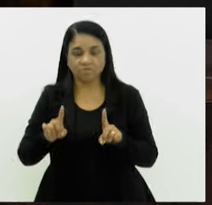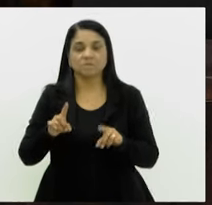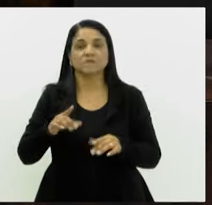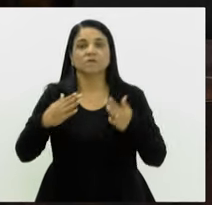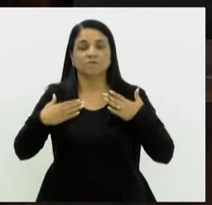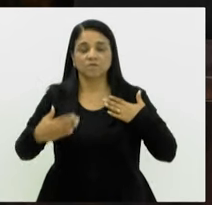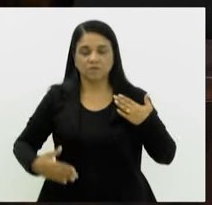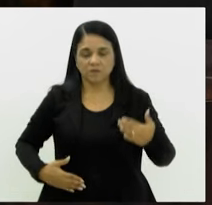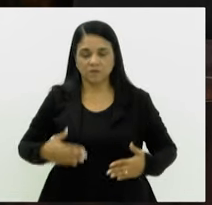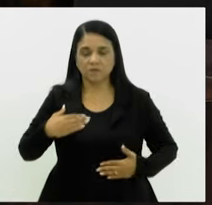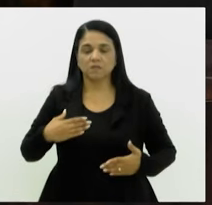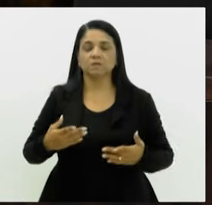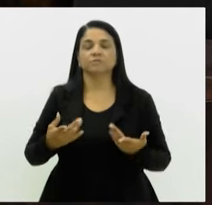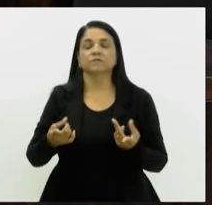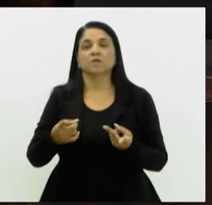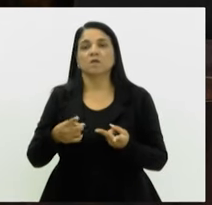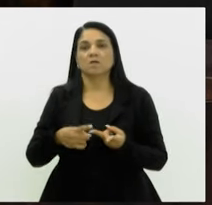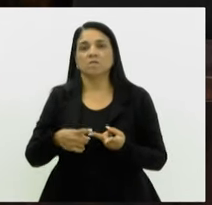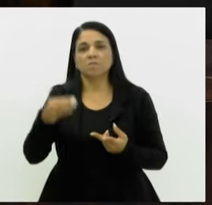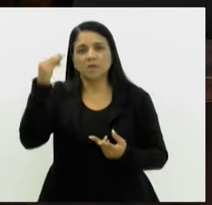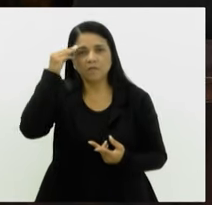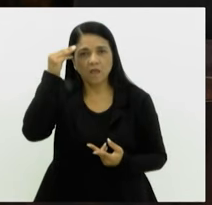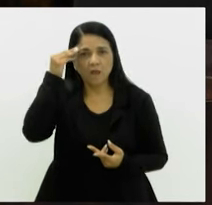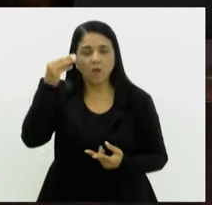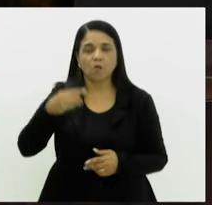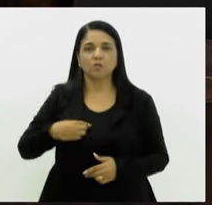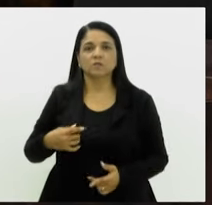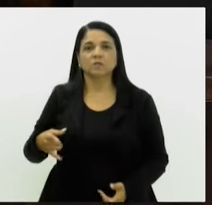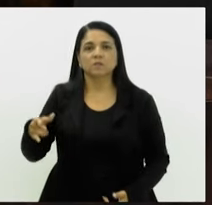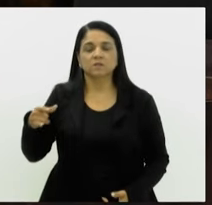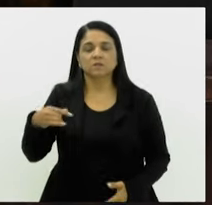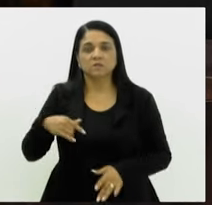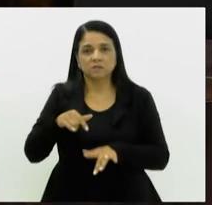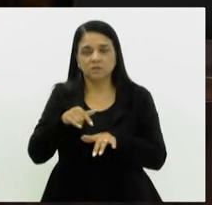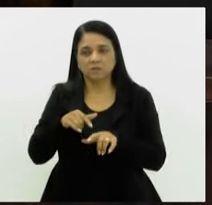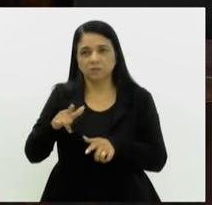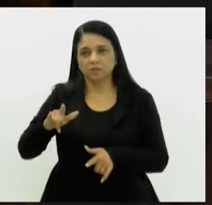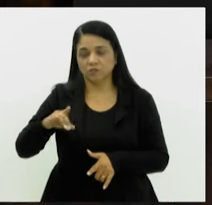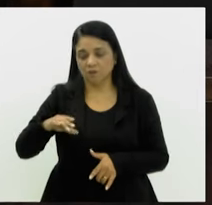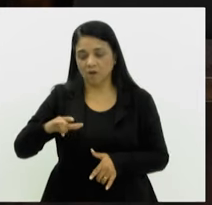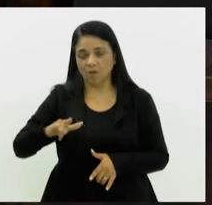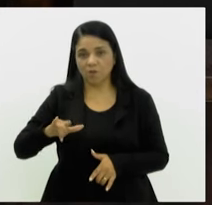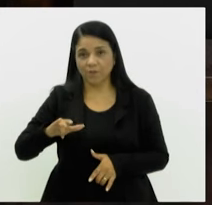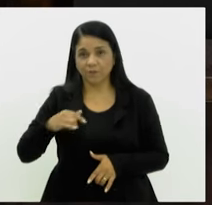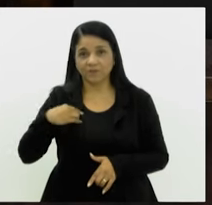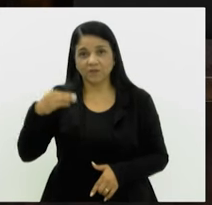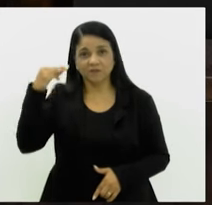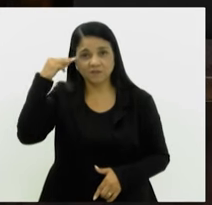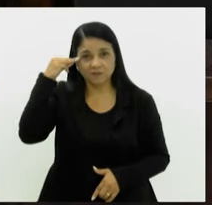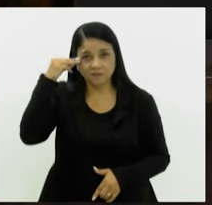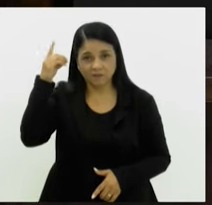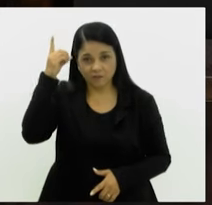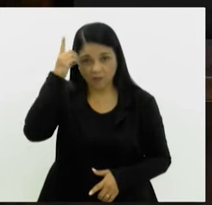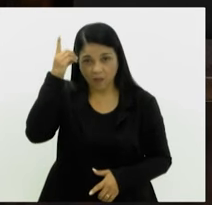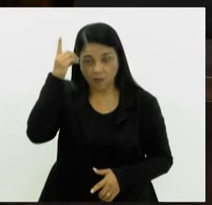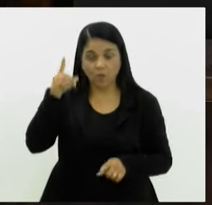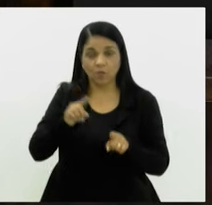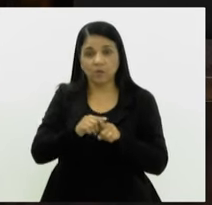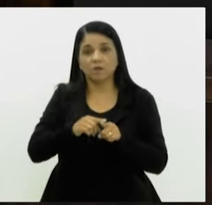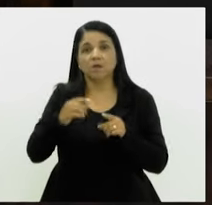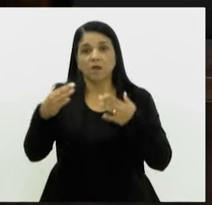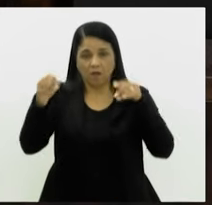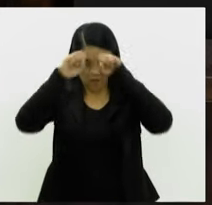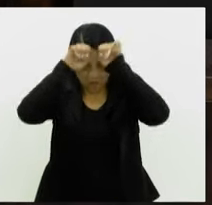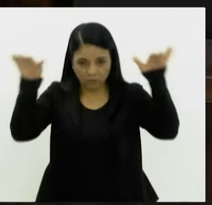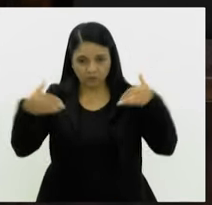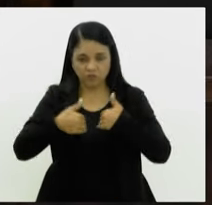severa ou profunda, síndrome de Down ou autistas, pendendo de pareceres das comissões de Constituição,